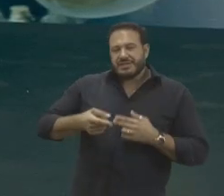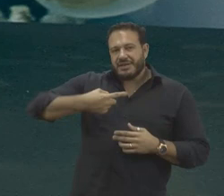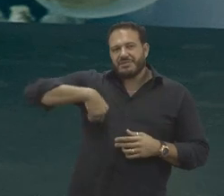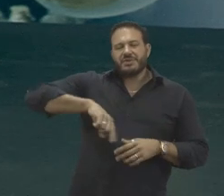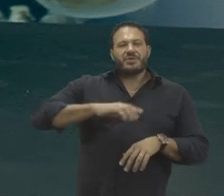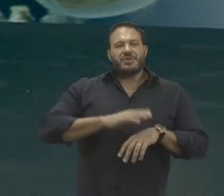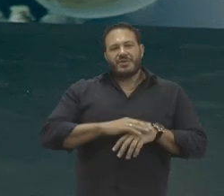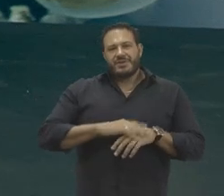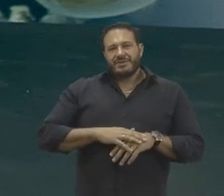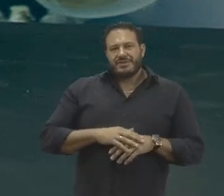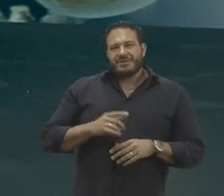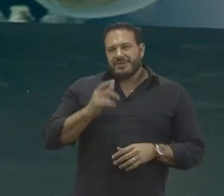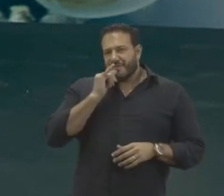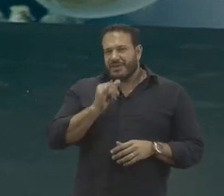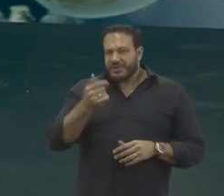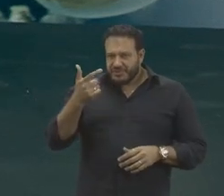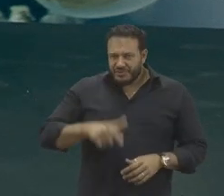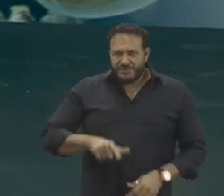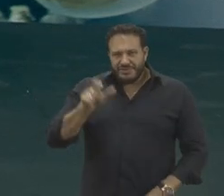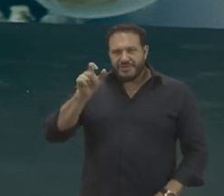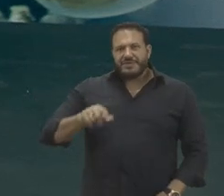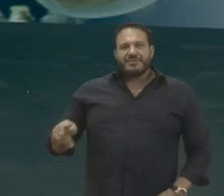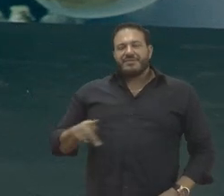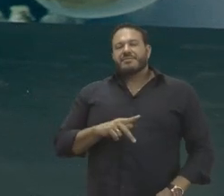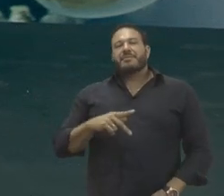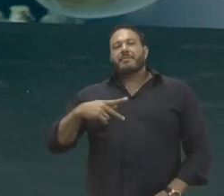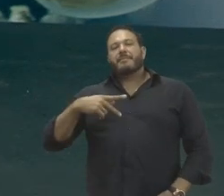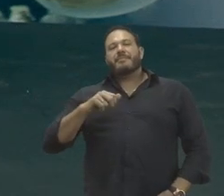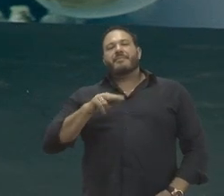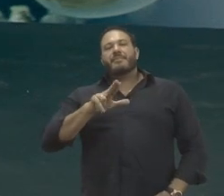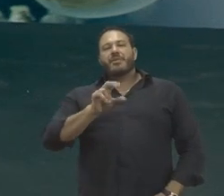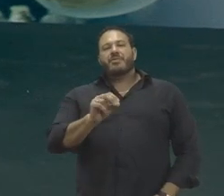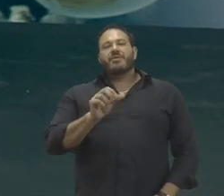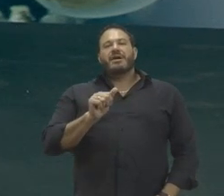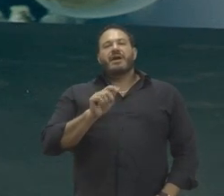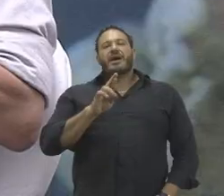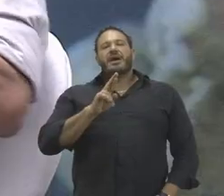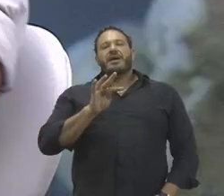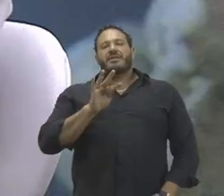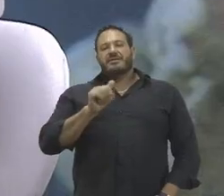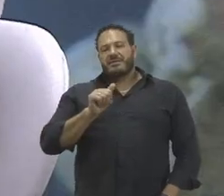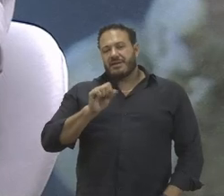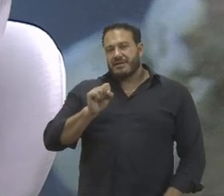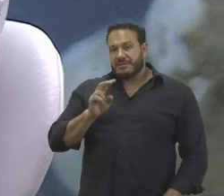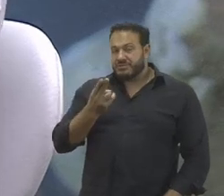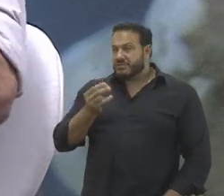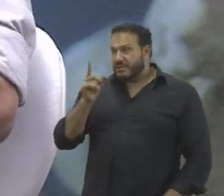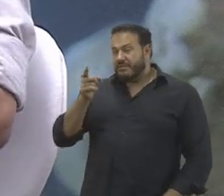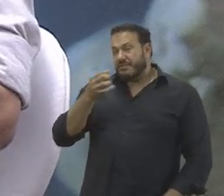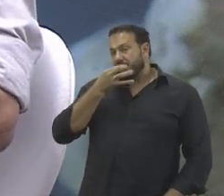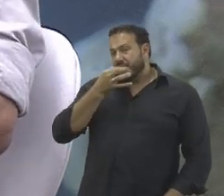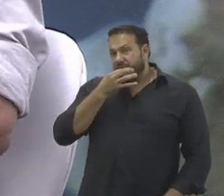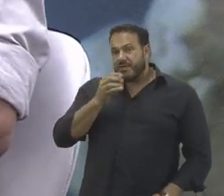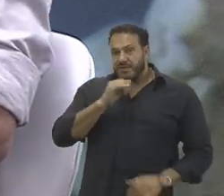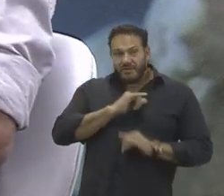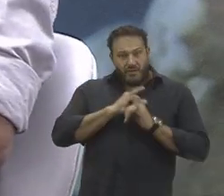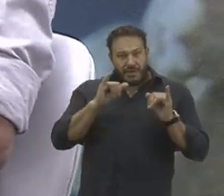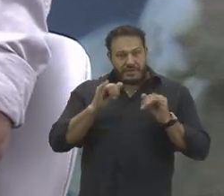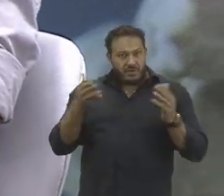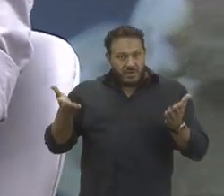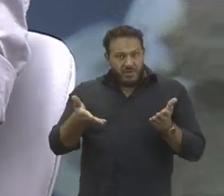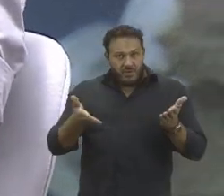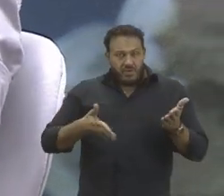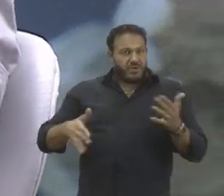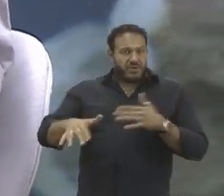próprio cito novamente o professor Paulo Artacho que é fonte da informação por exemplo que tá por trás